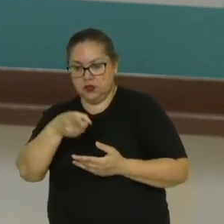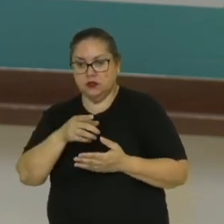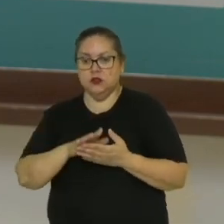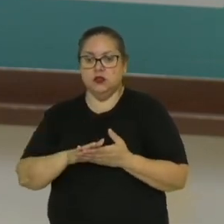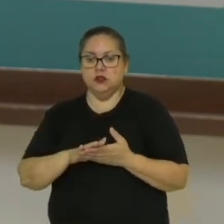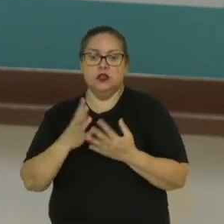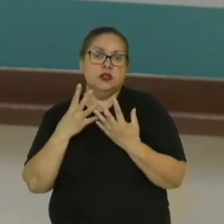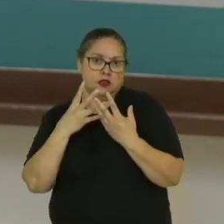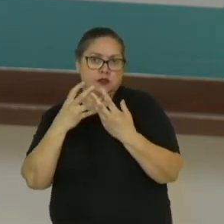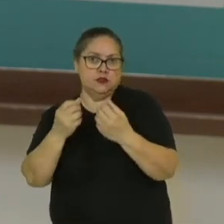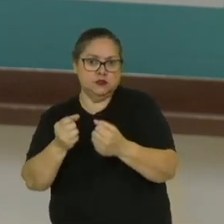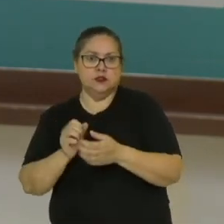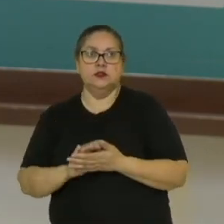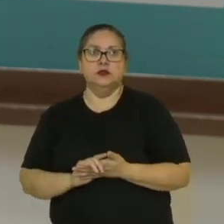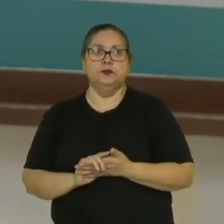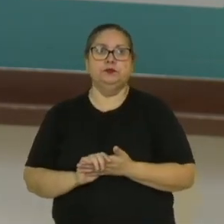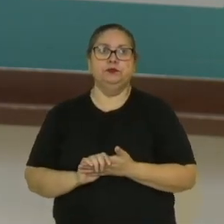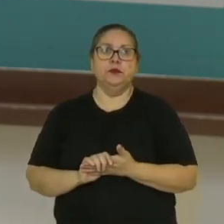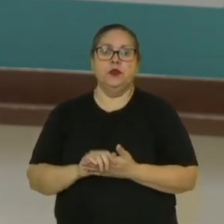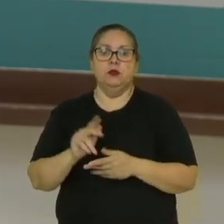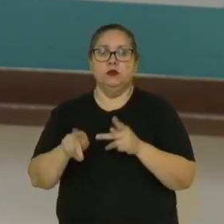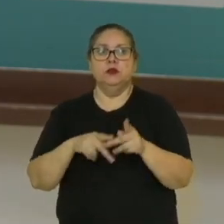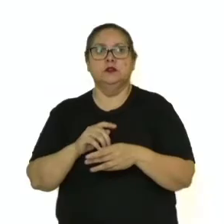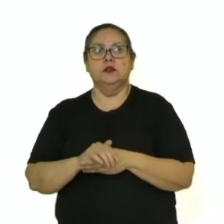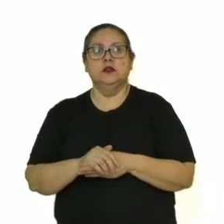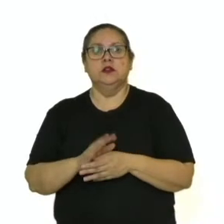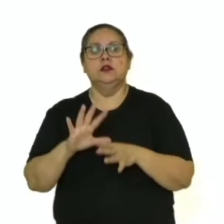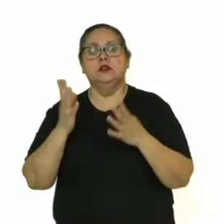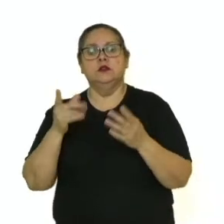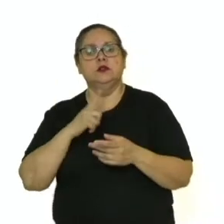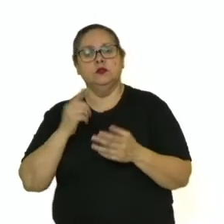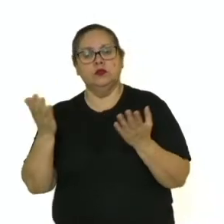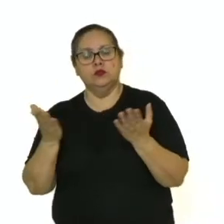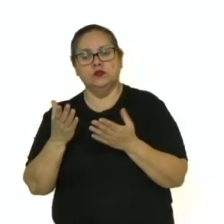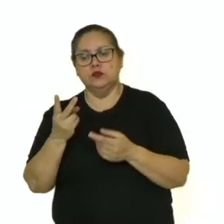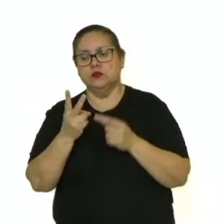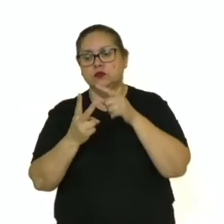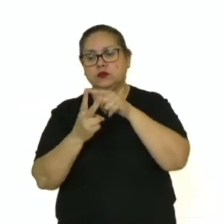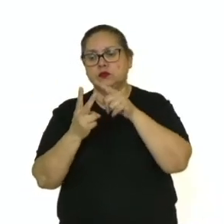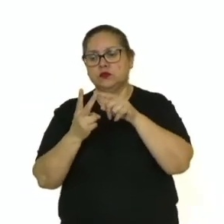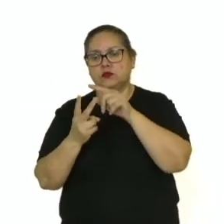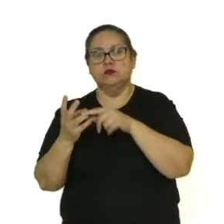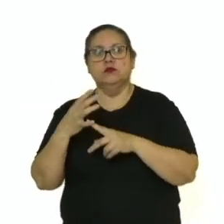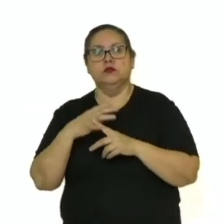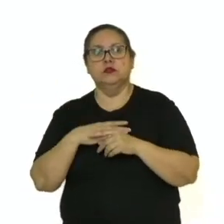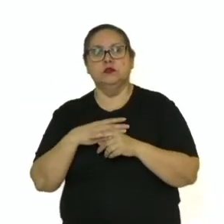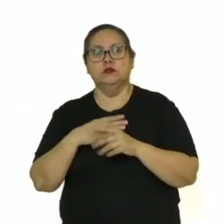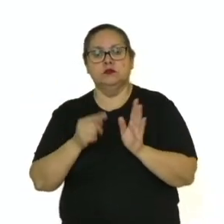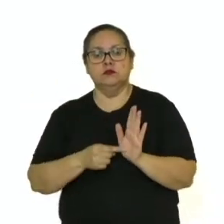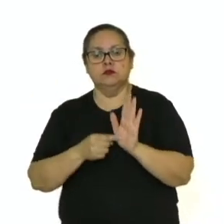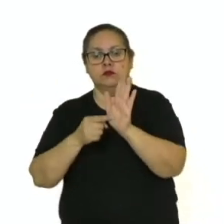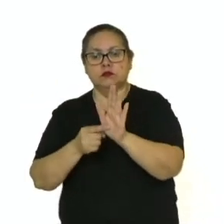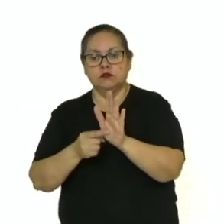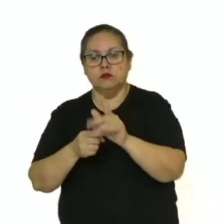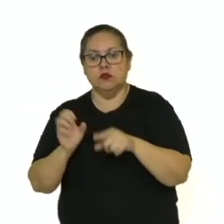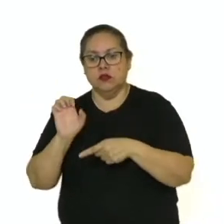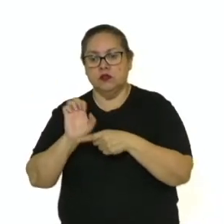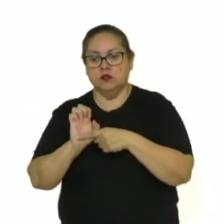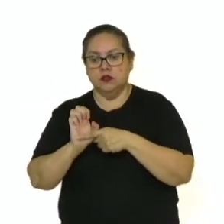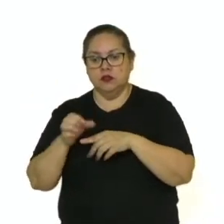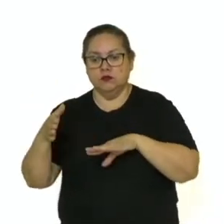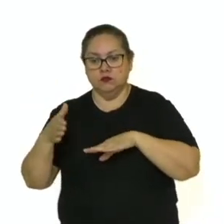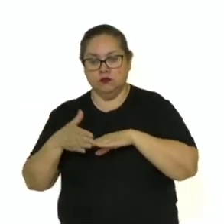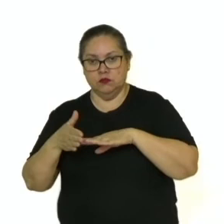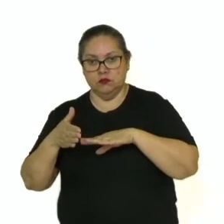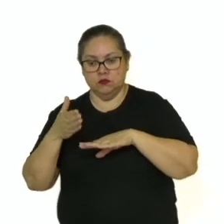né, e a população que é gerenciada por ele. Então, nós temos hoje duas grandes formas, né, predominantes do Estado moderno, dessa